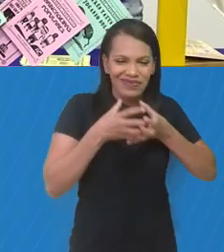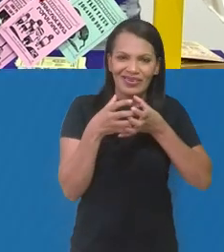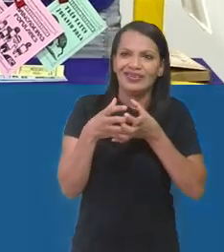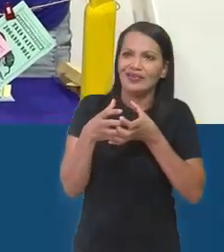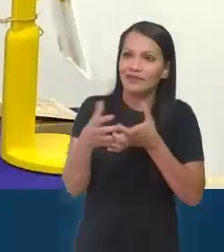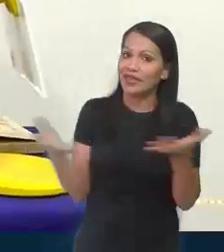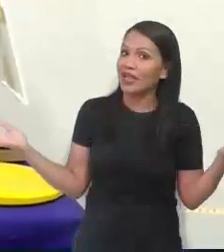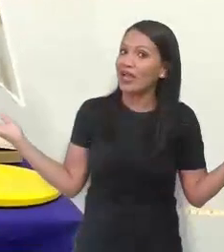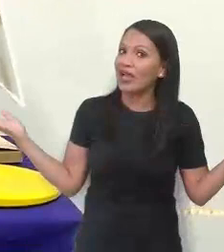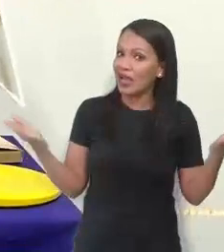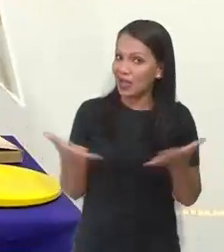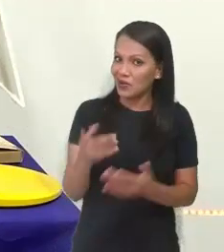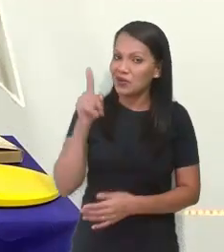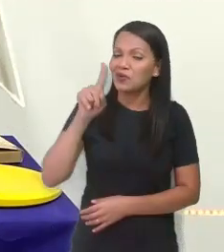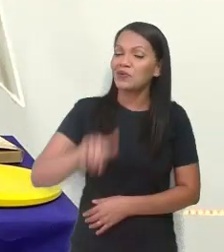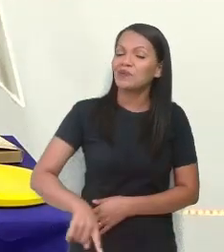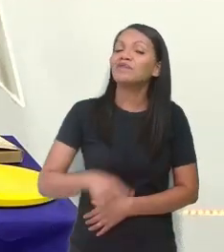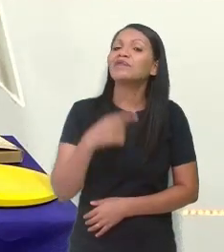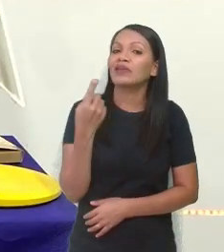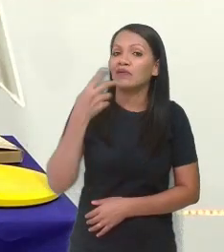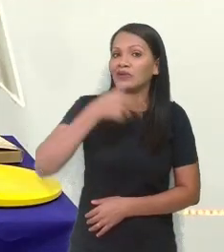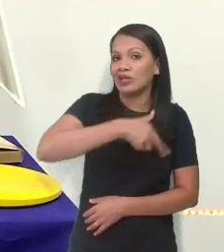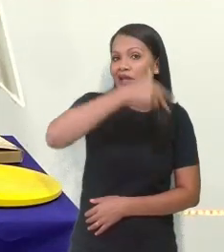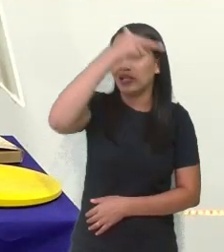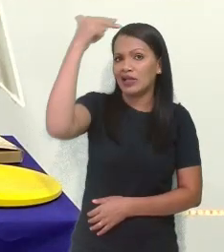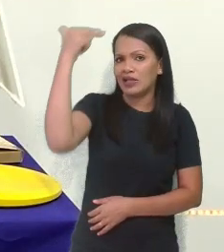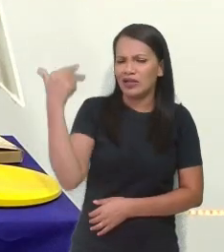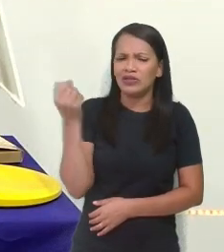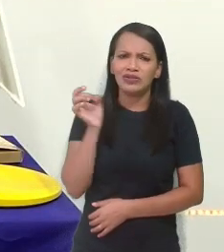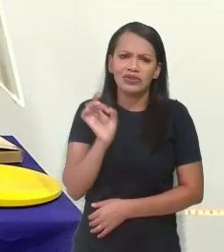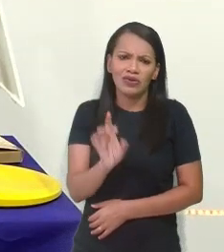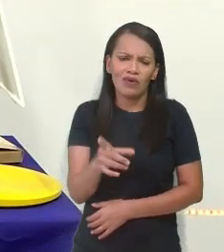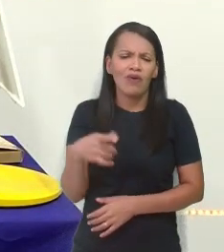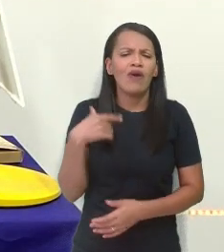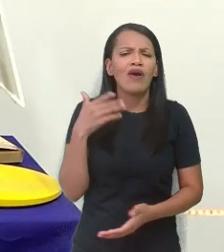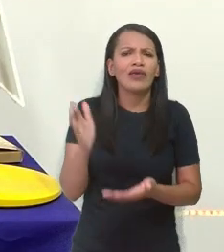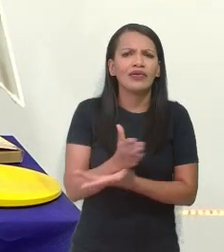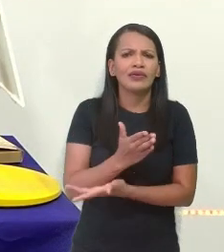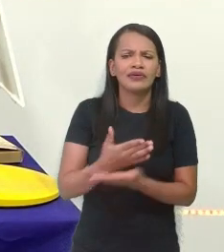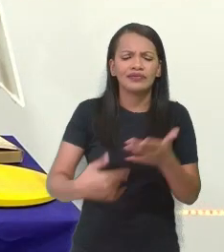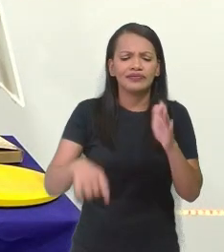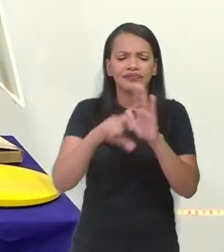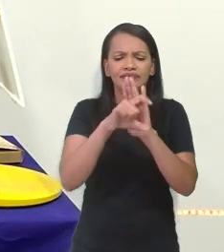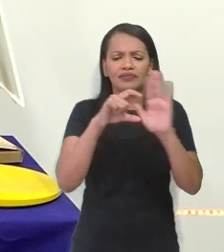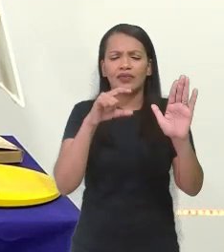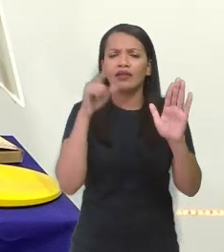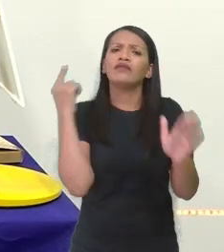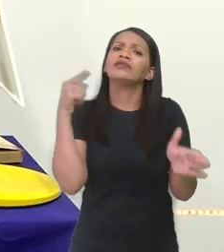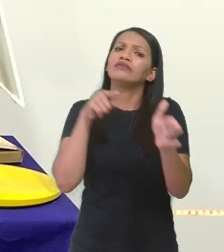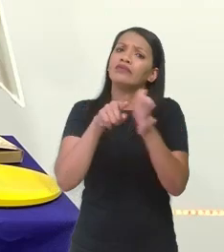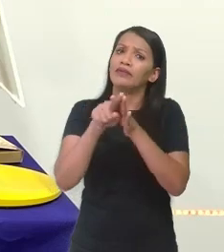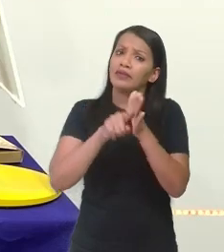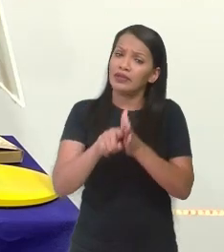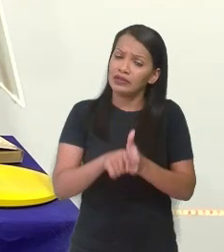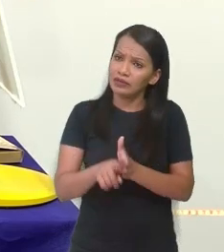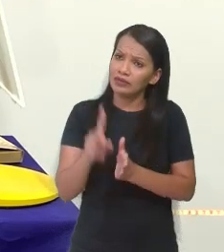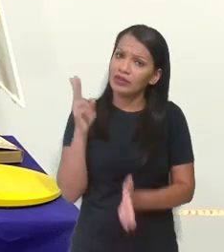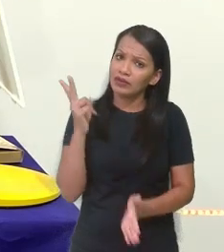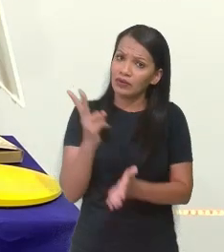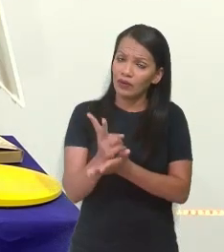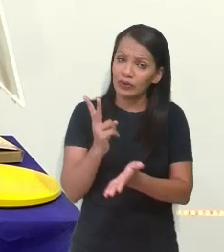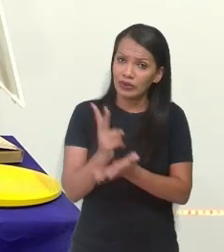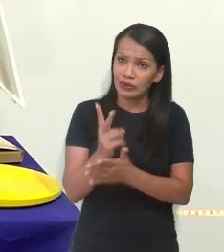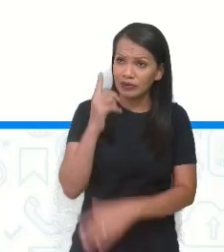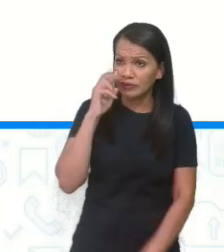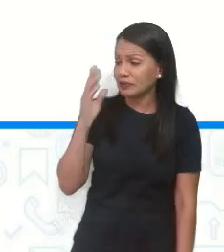do Natal, tá? A gente vai ler só umas estrofes e você vai pesquisar esse cordel e continuar a